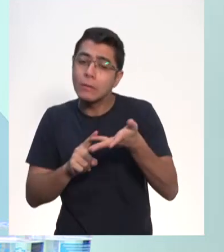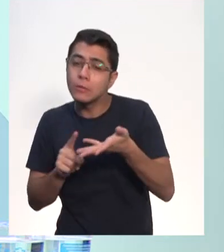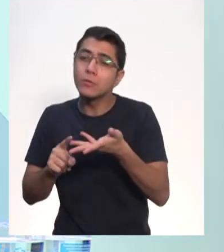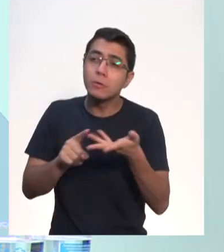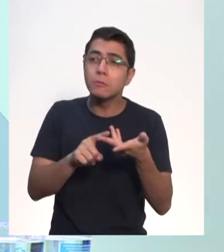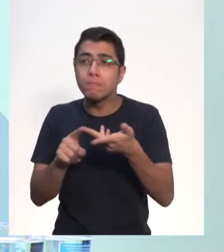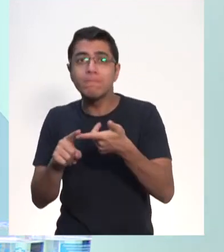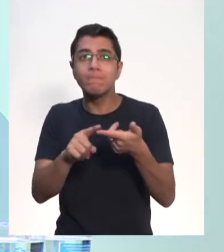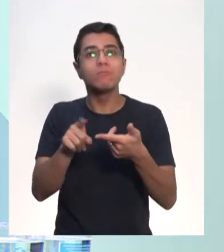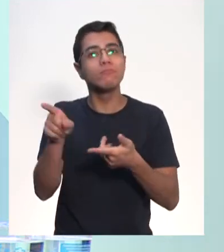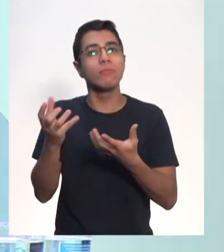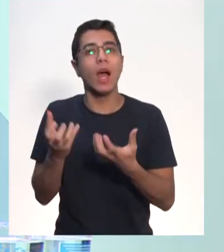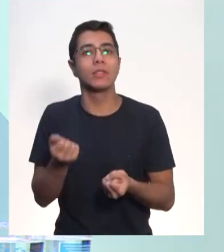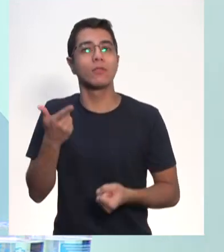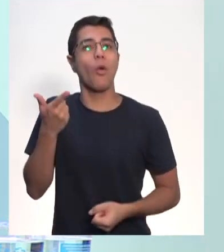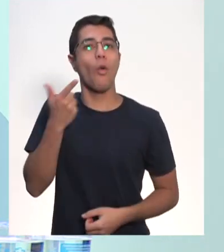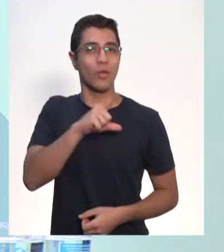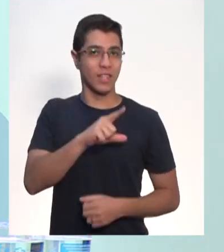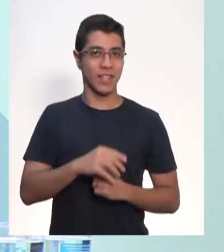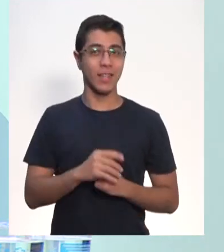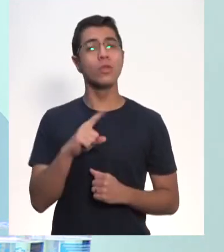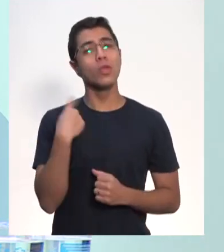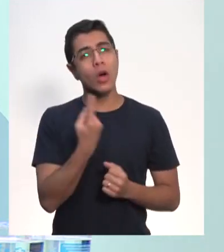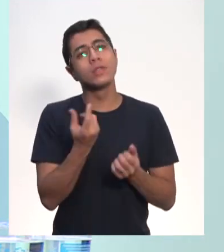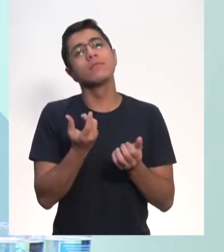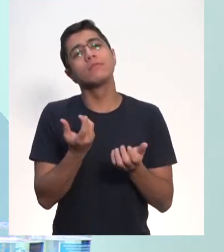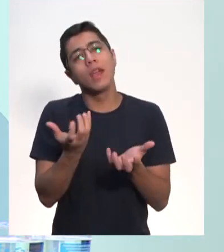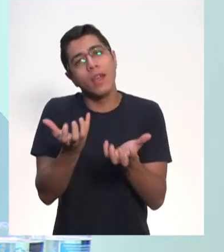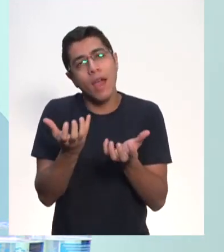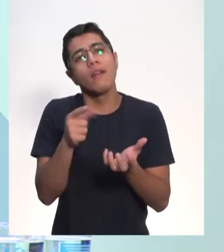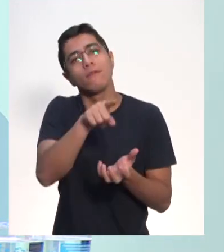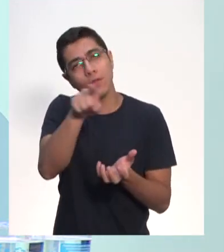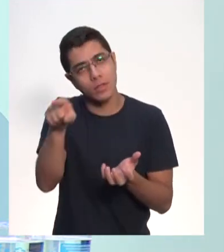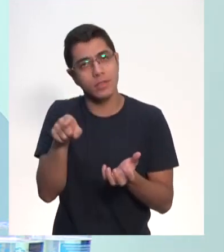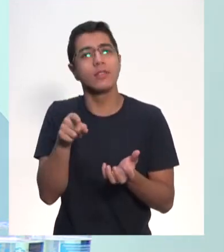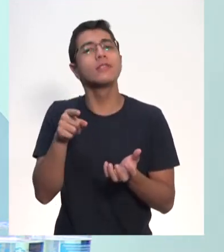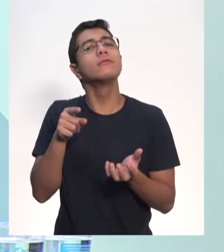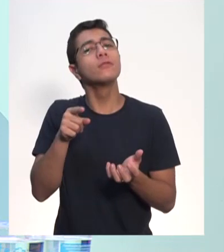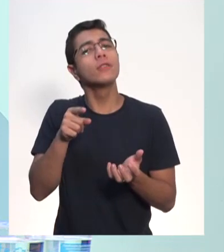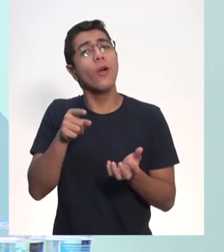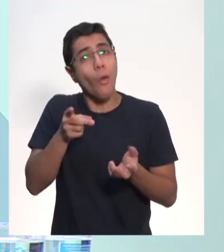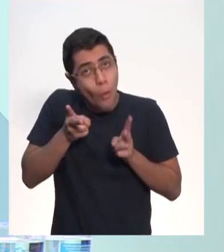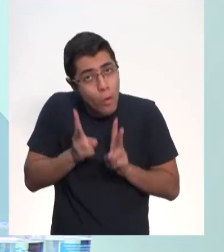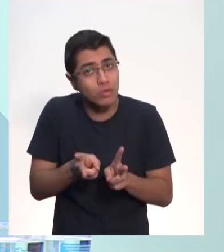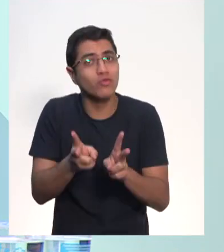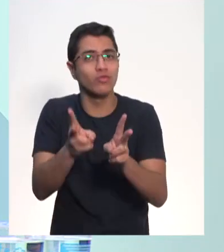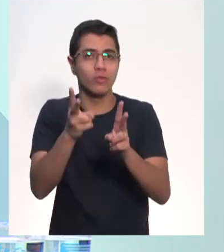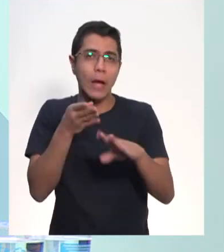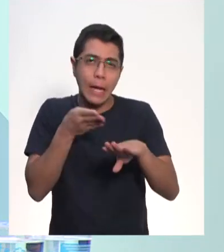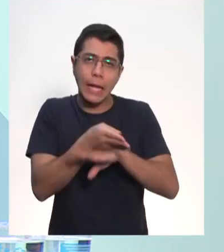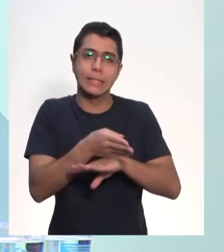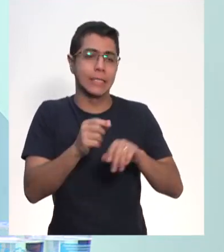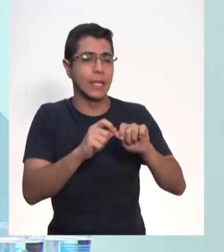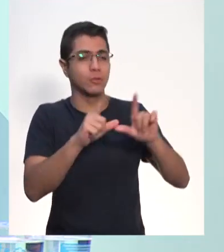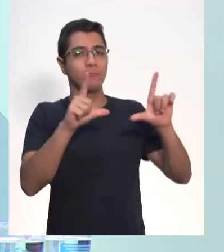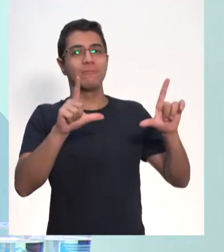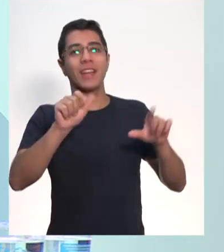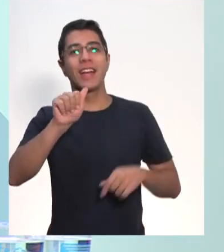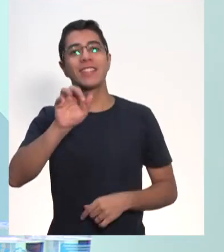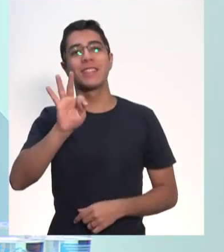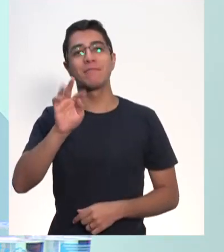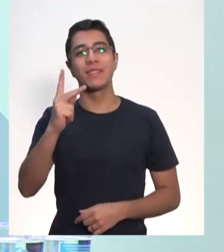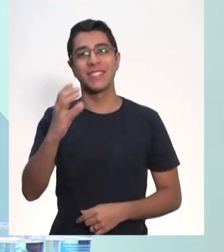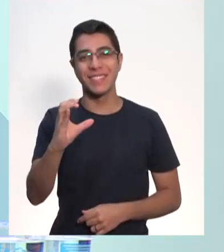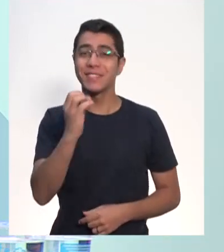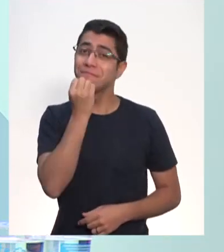de todos vocês para que esse espaço realmente seja garantido, para que esse espaço, que é uma conquista, né? A Márcia, na semana